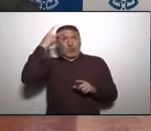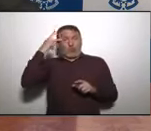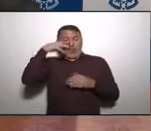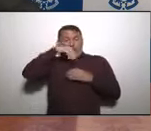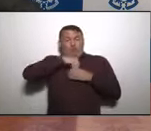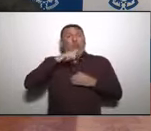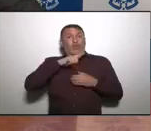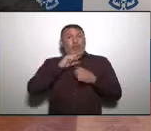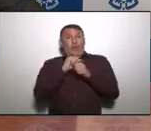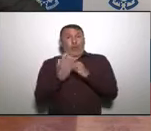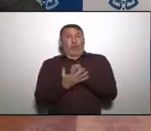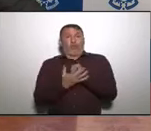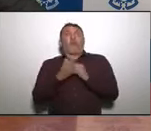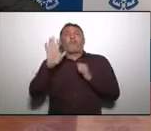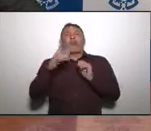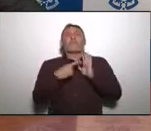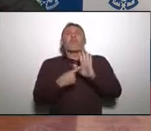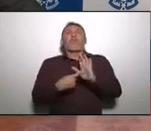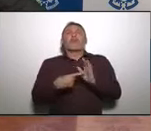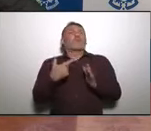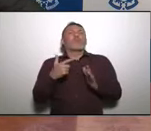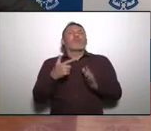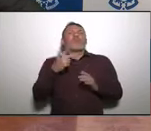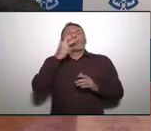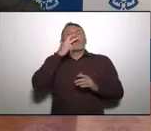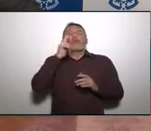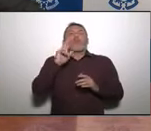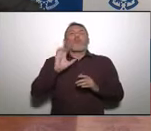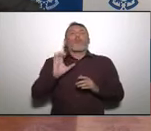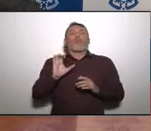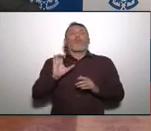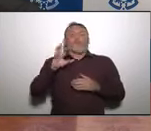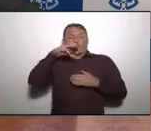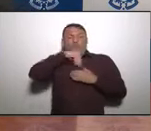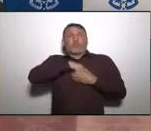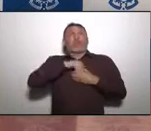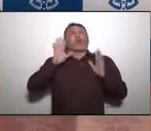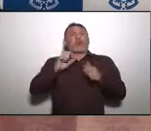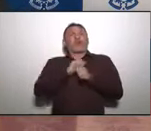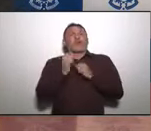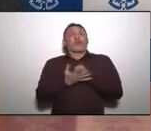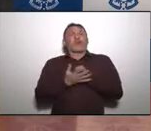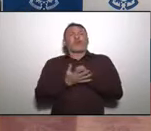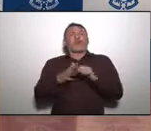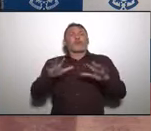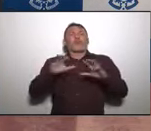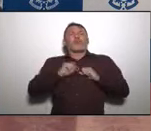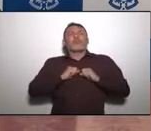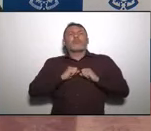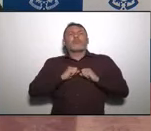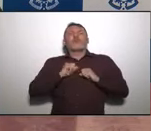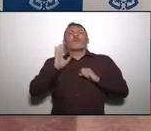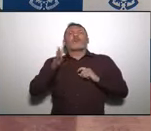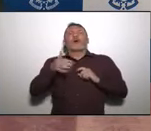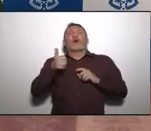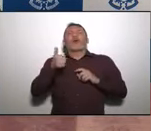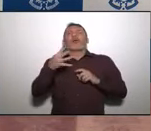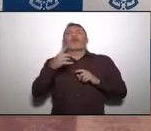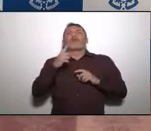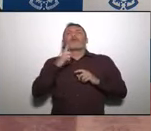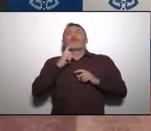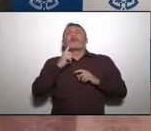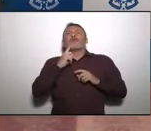já teve ou tem ou teve o vírus, tá? Já passou pela fase de 14 dias,